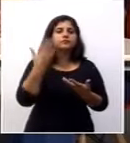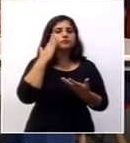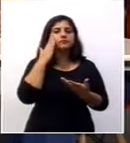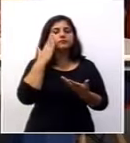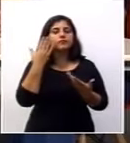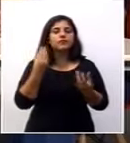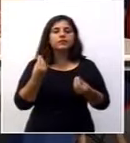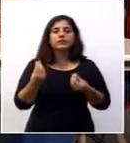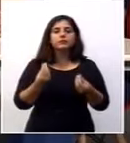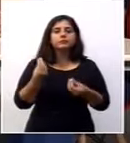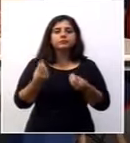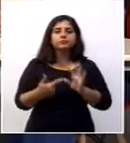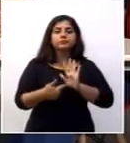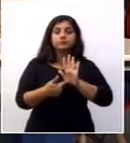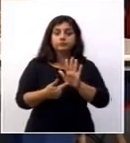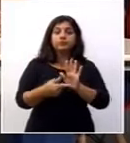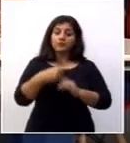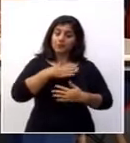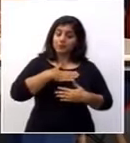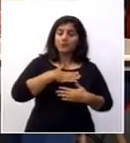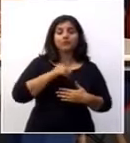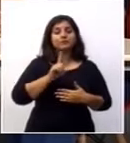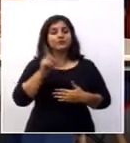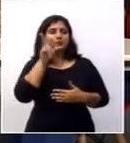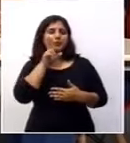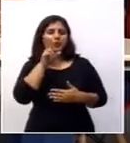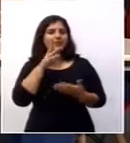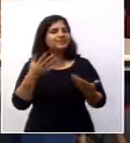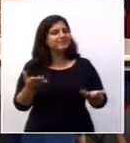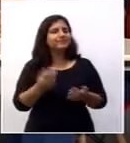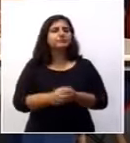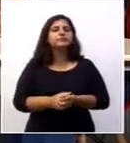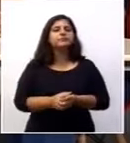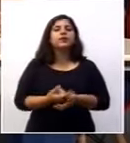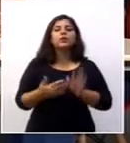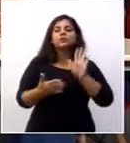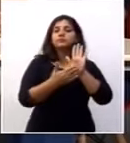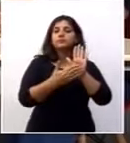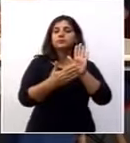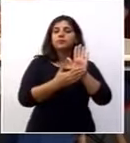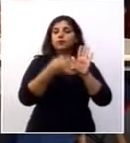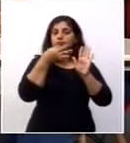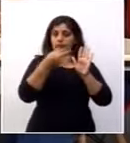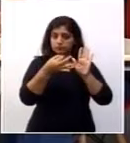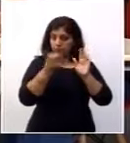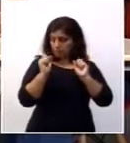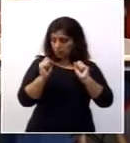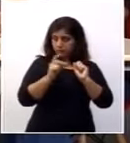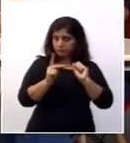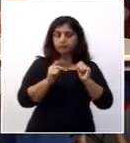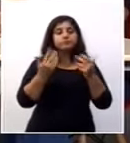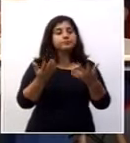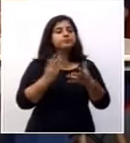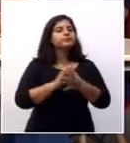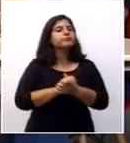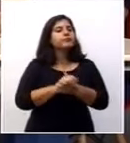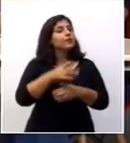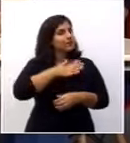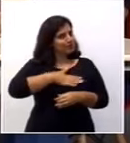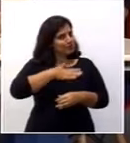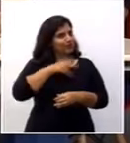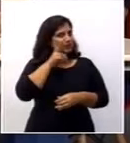aí, mostrar para a gente se você gostou ou não da nossa história. Então, eu queria deixar uma proposta aqui, professora, Sim, pode ser? pode. Quem gostou